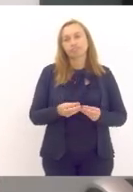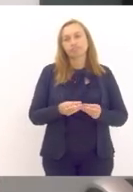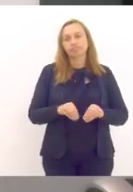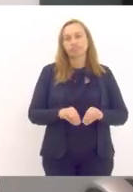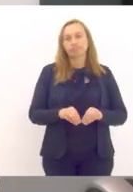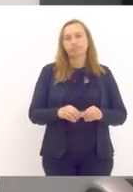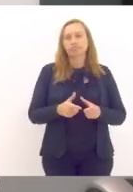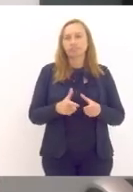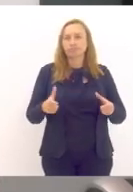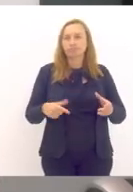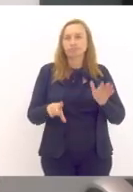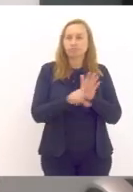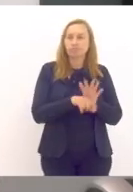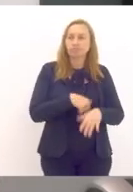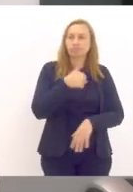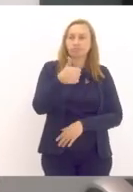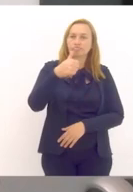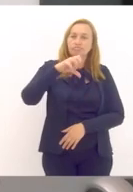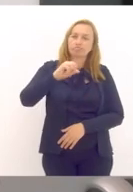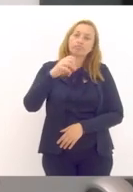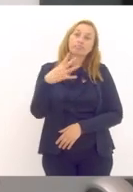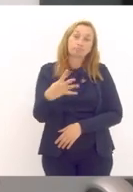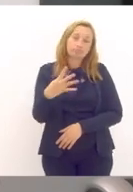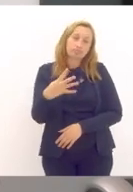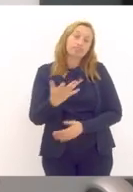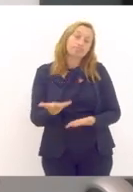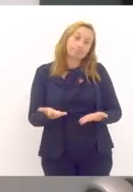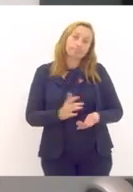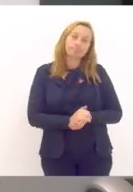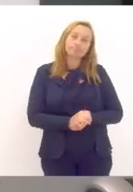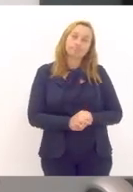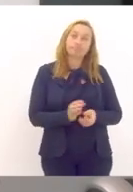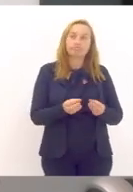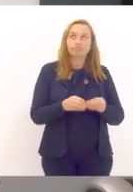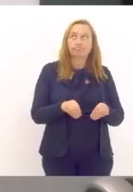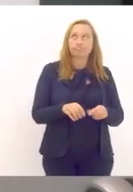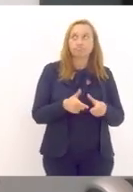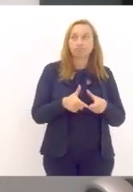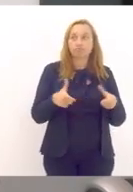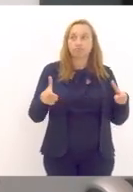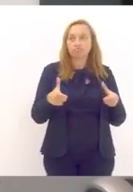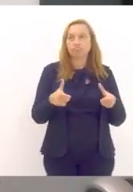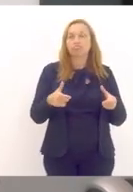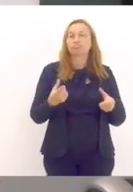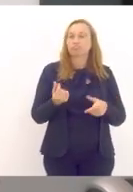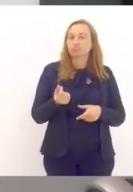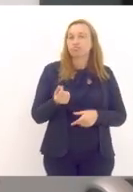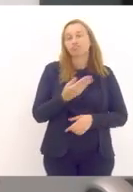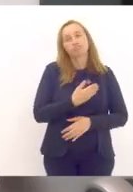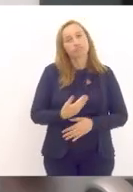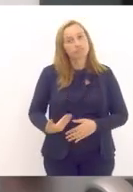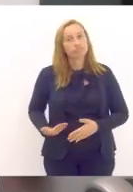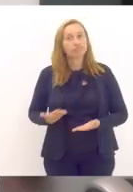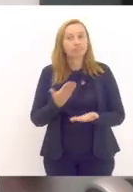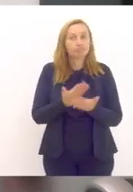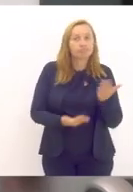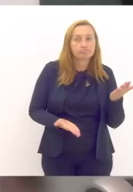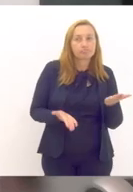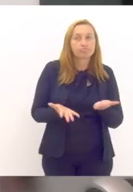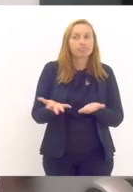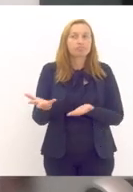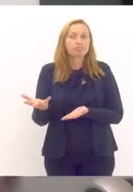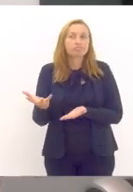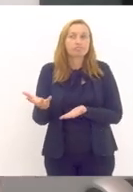Lei Complementar 194, né, que acabou trazendo um prejuízo enorme às finanças públicas. Perdemos a